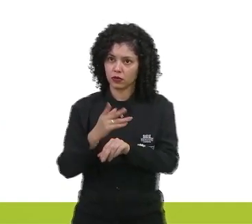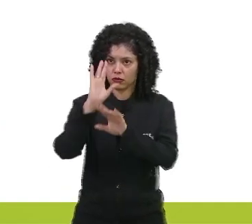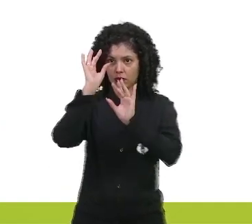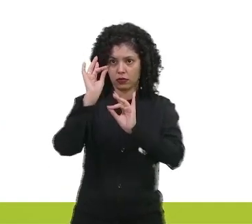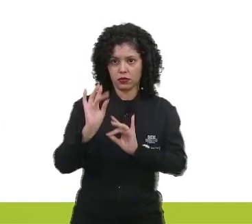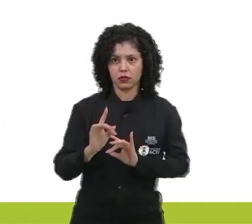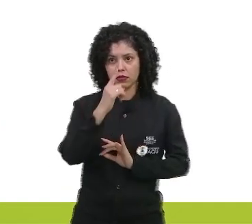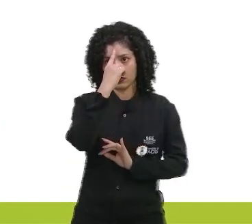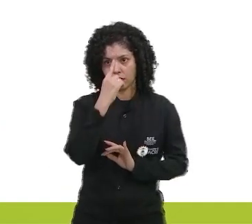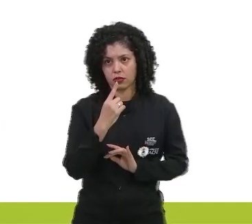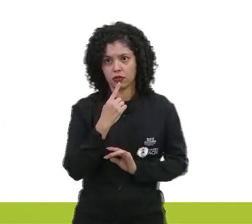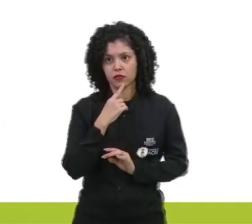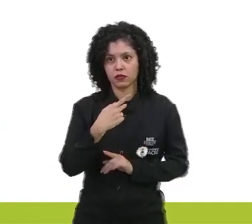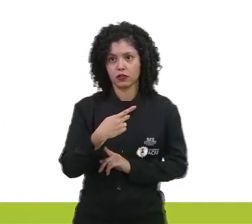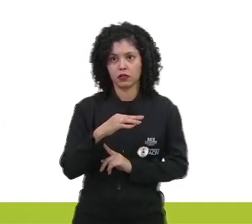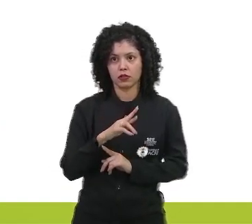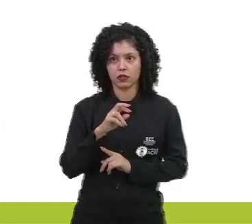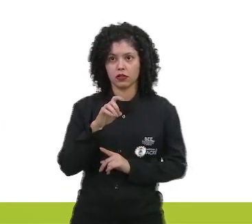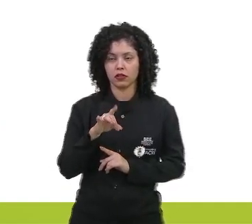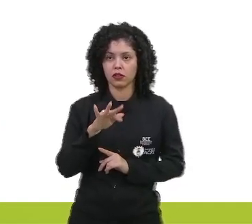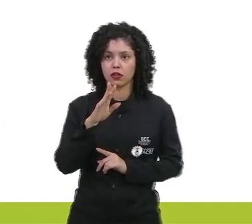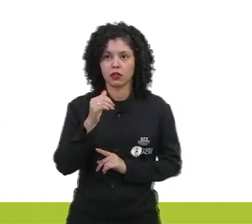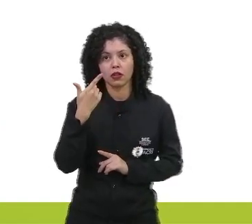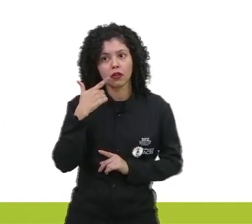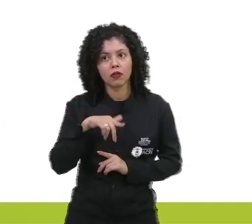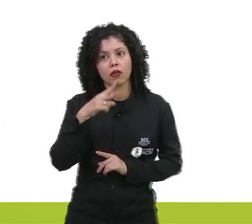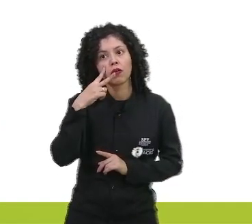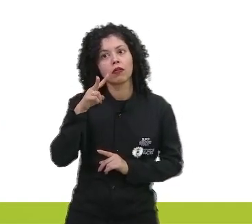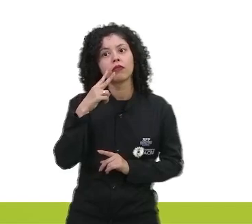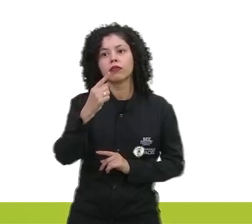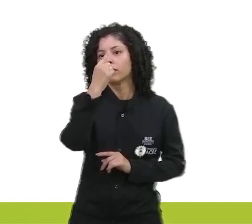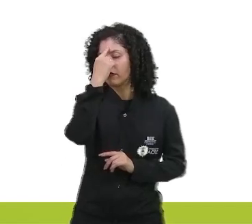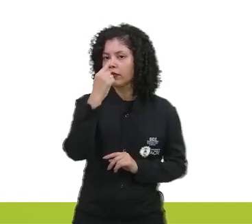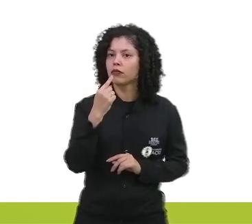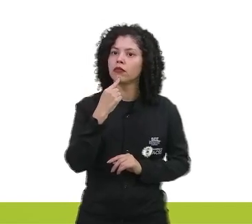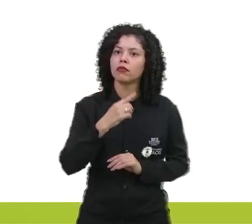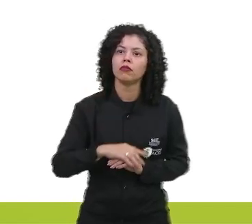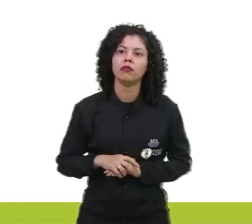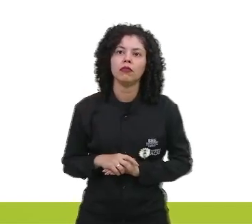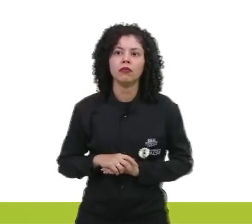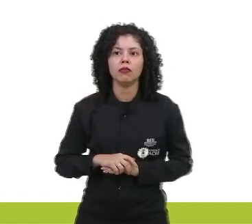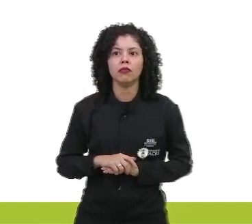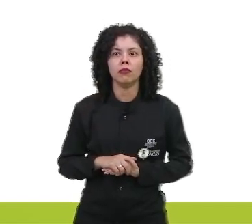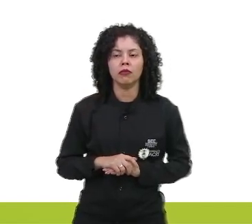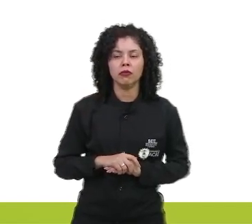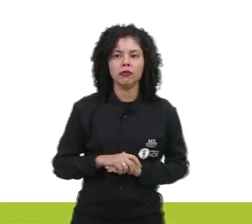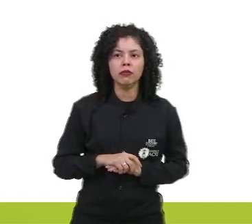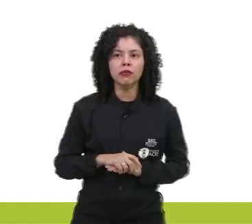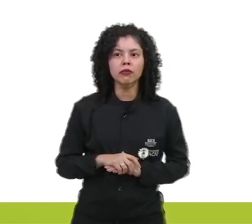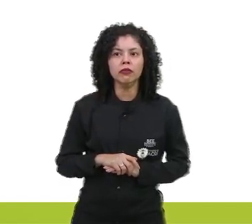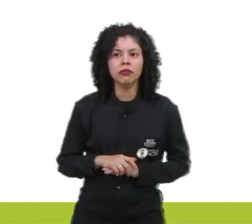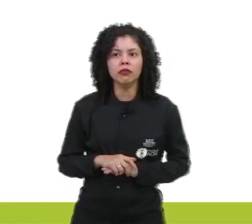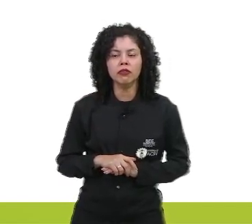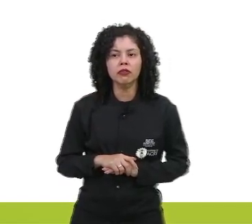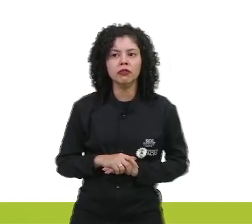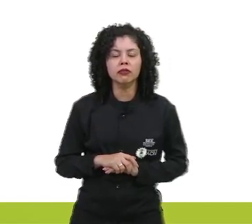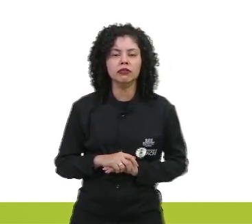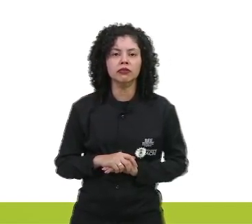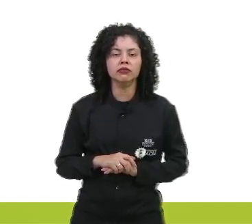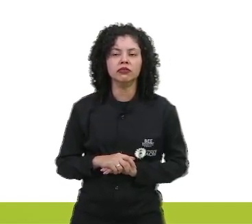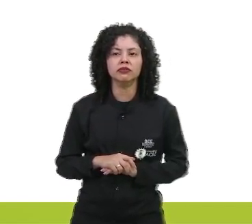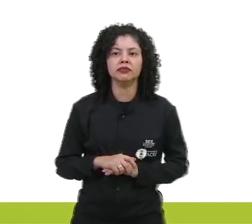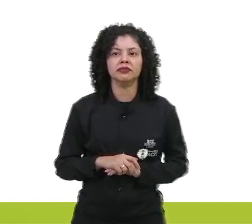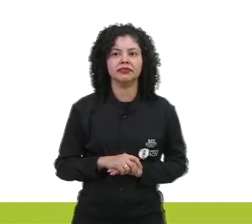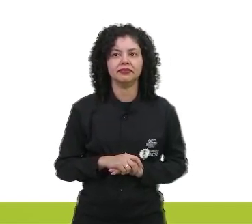destacar uma figura protagonista. Como a gente consegue ver nessa imagem, a figura protagonista aqui